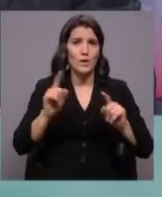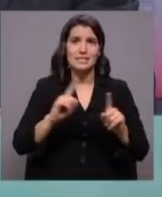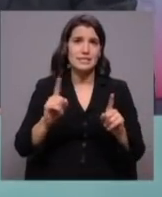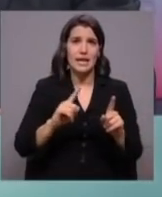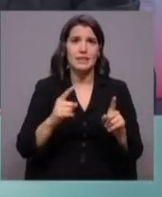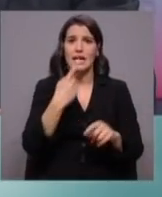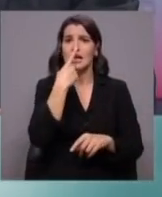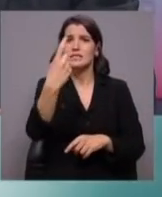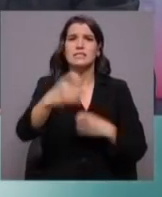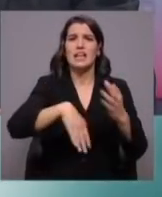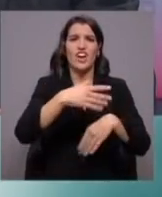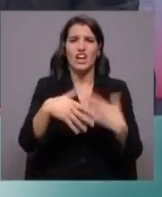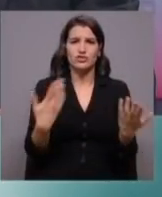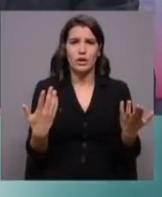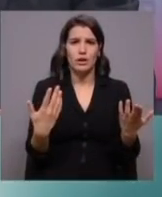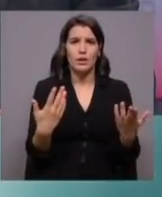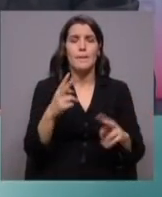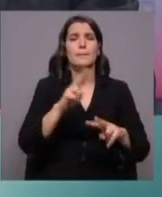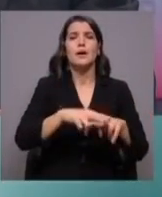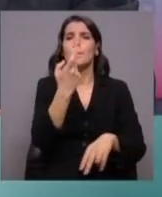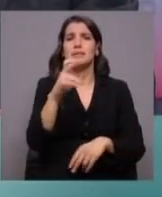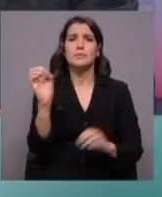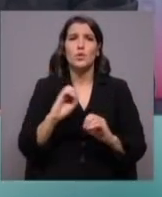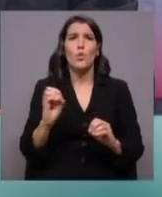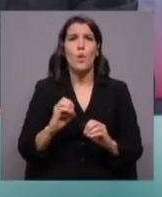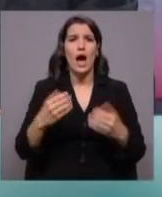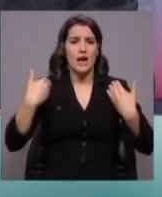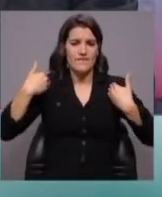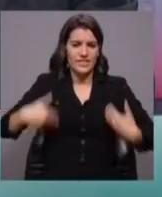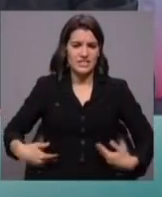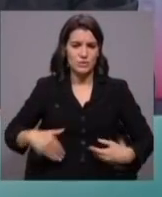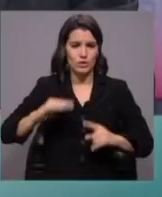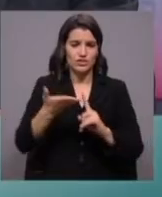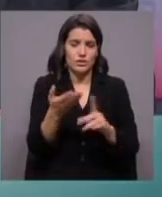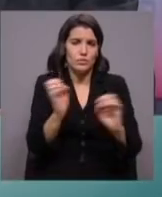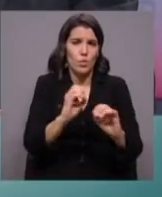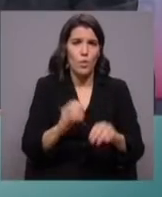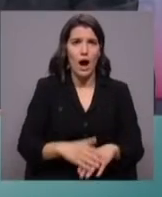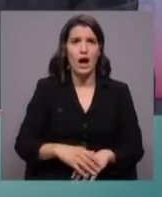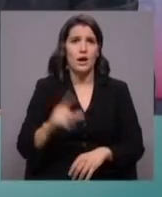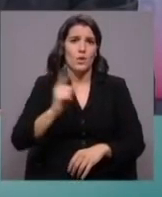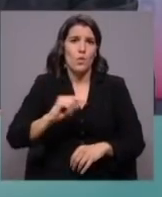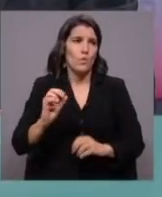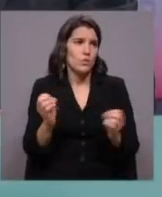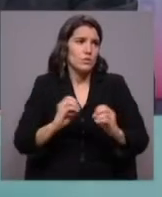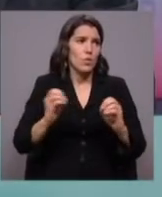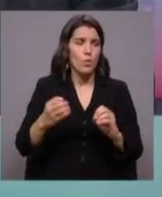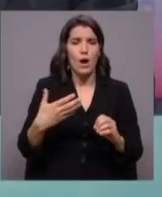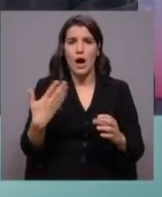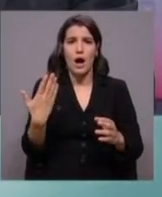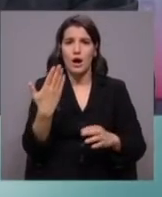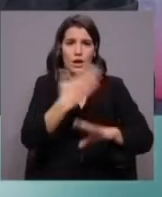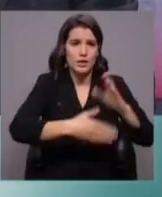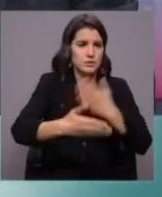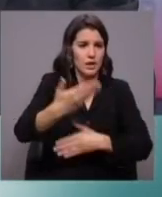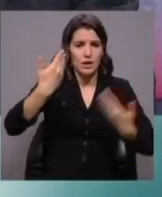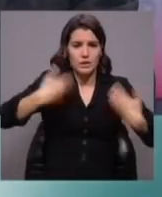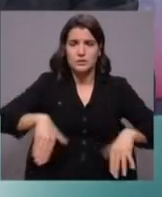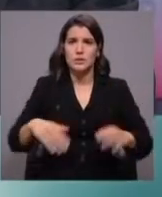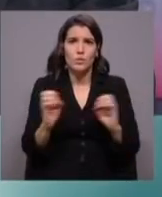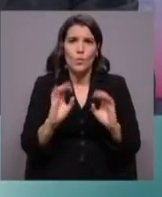não há prisão perpétua, em Portugal não há castigos físicos, em Portugal não há castração, porque nós sabemos que justiça não é